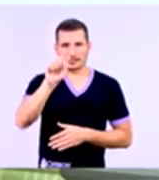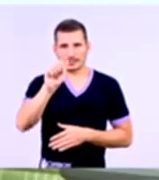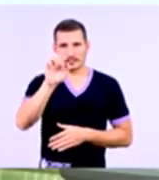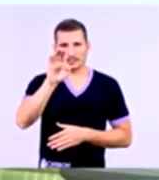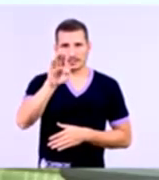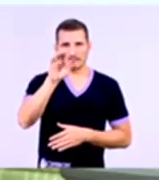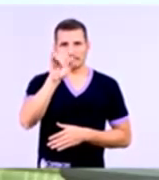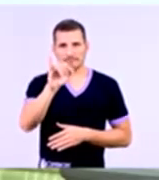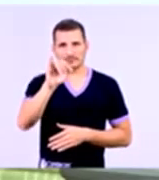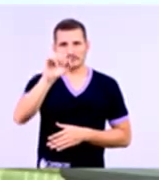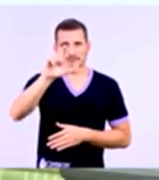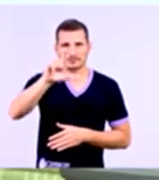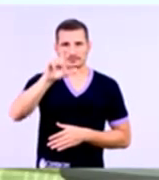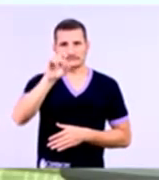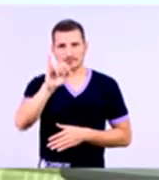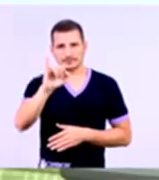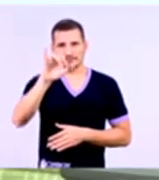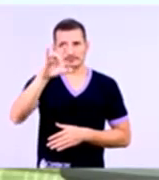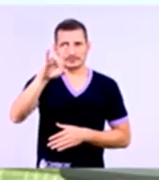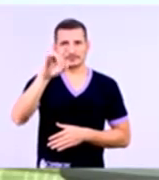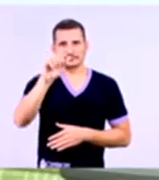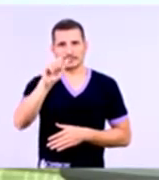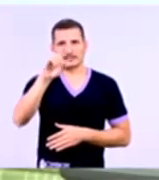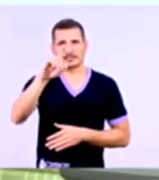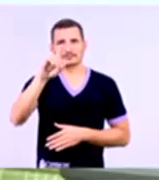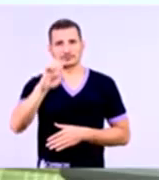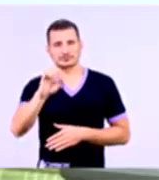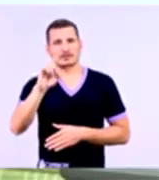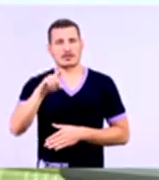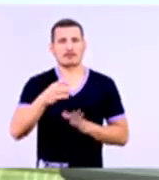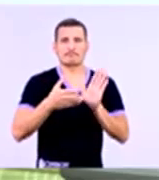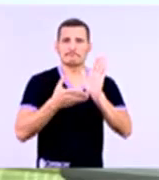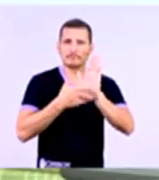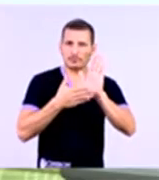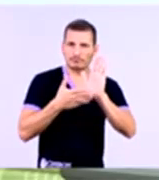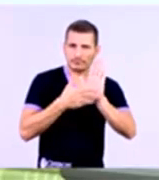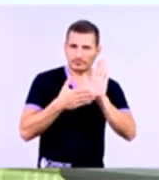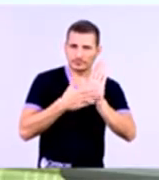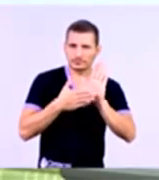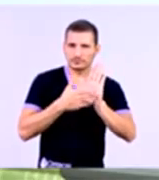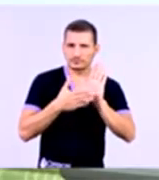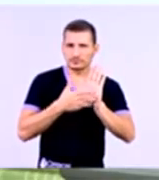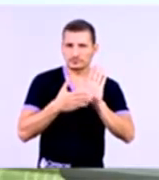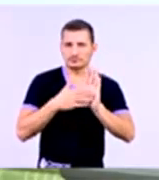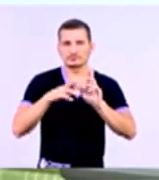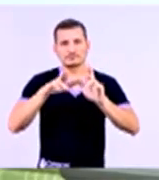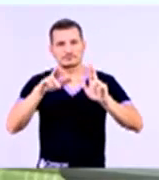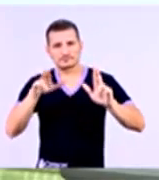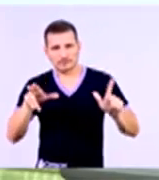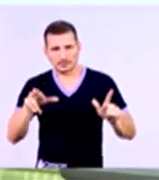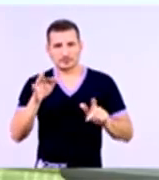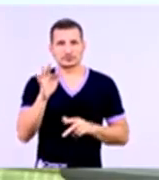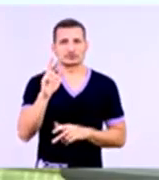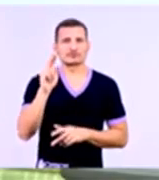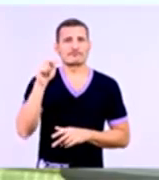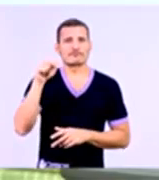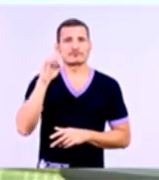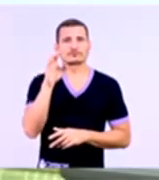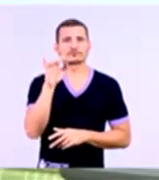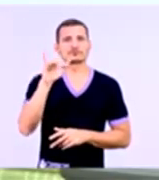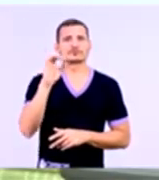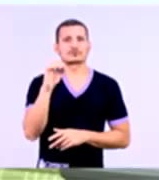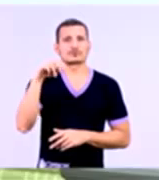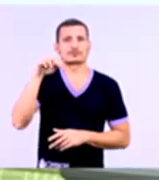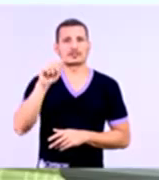web são propósitos muito distintos de funcionalidade. Ter algo